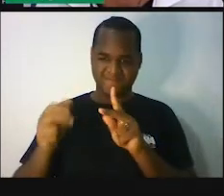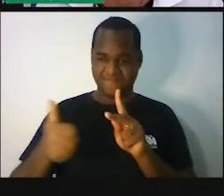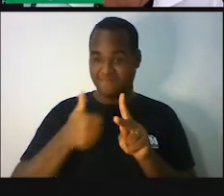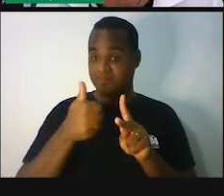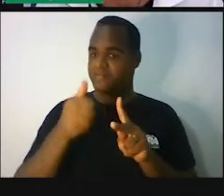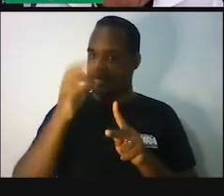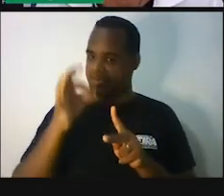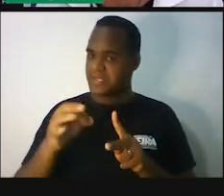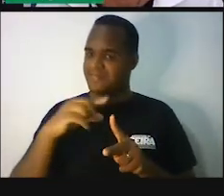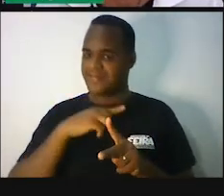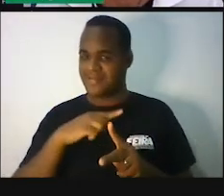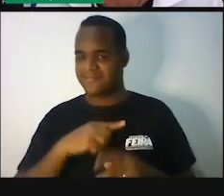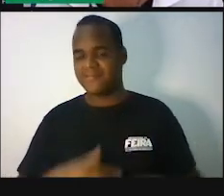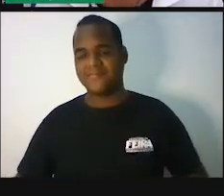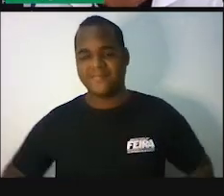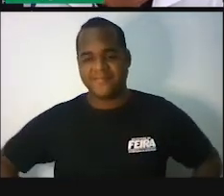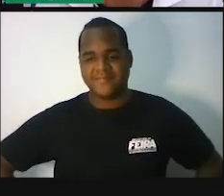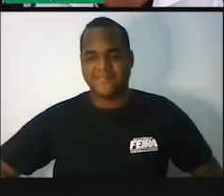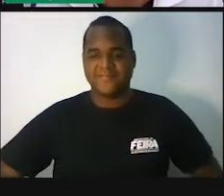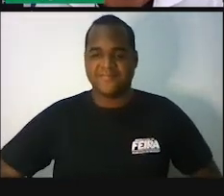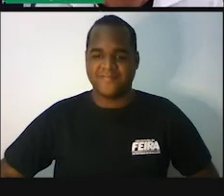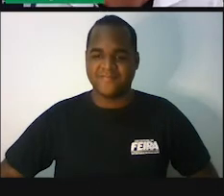certo.